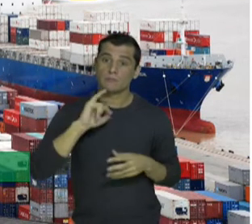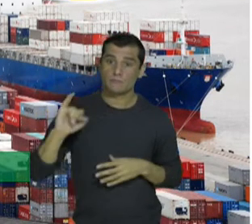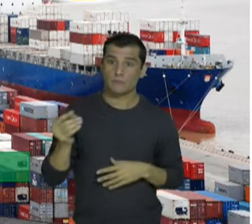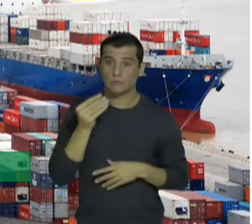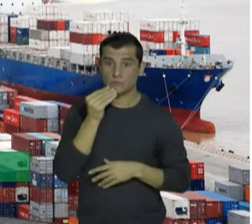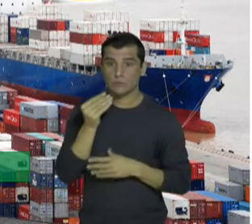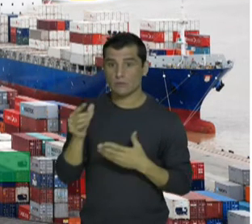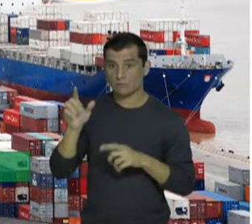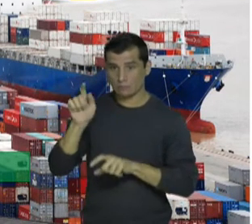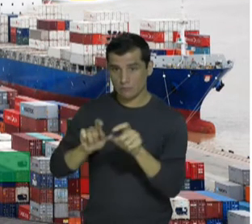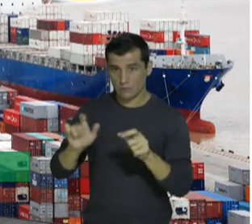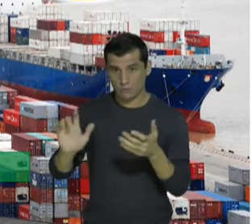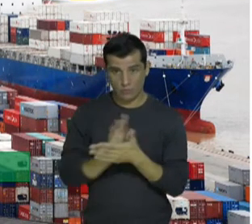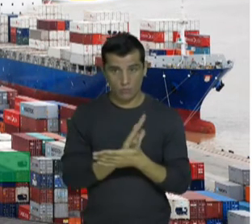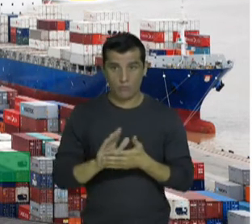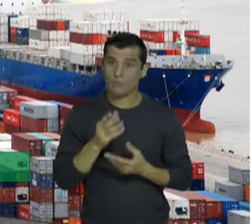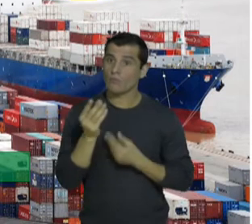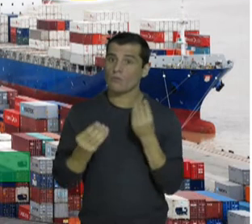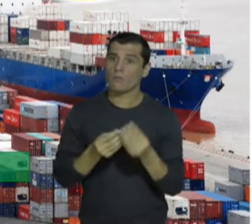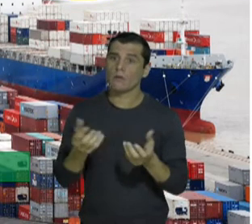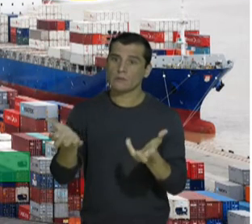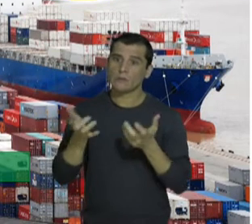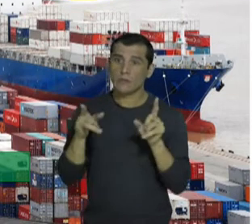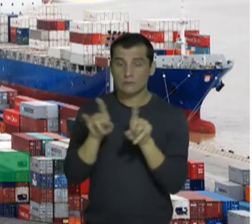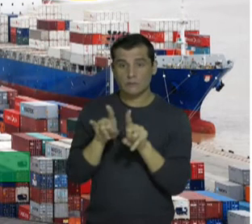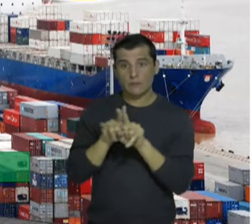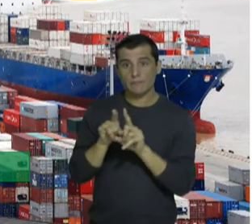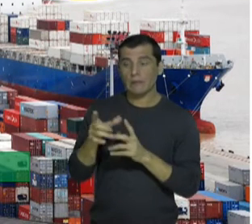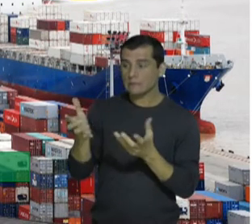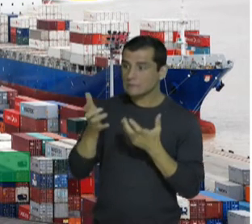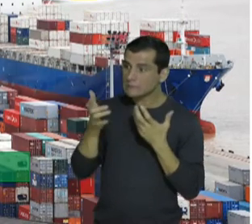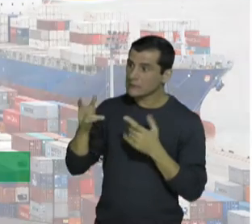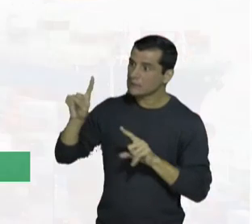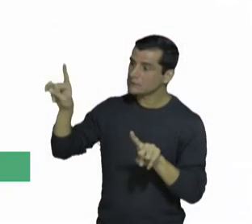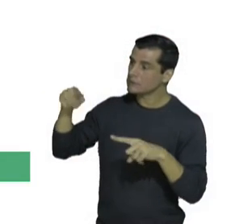que buscarem esses